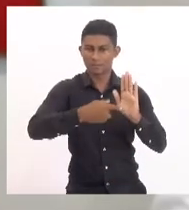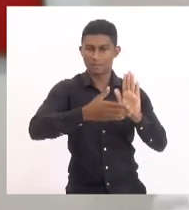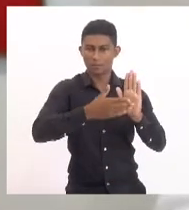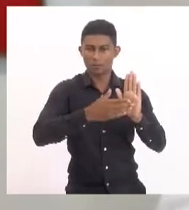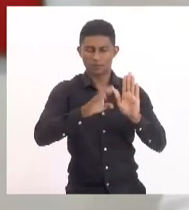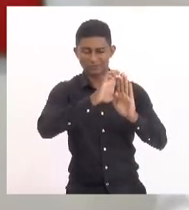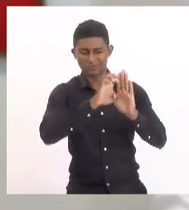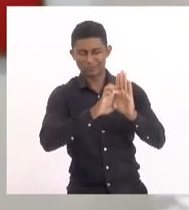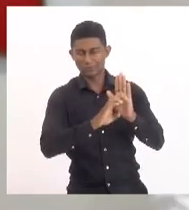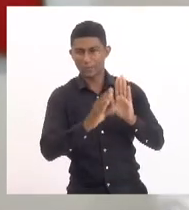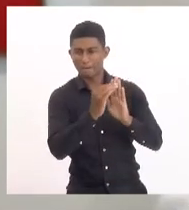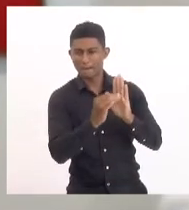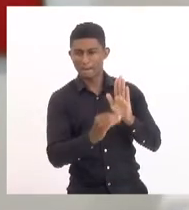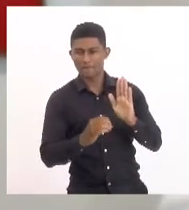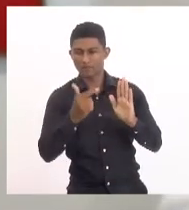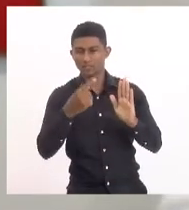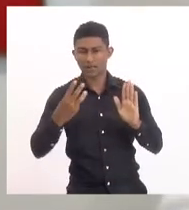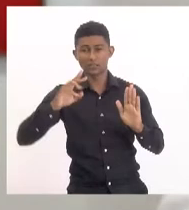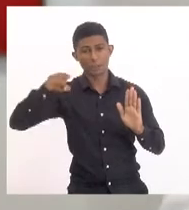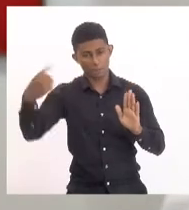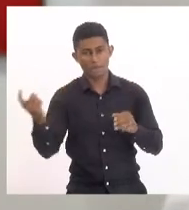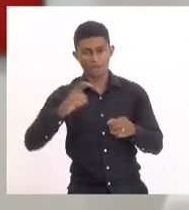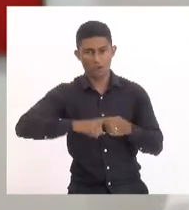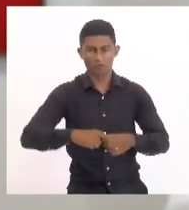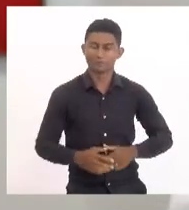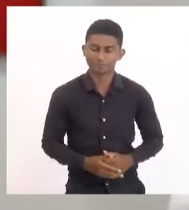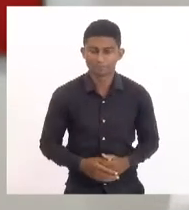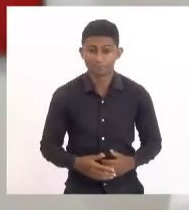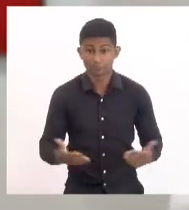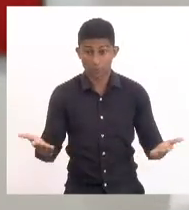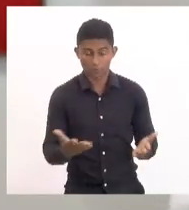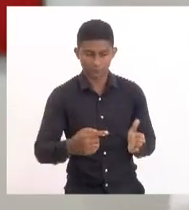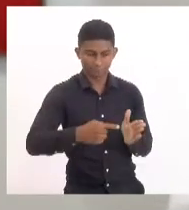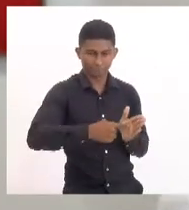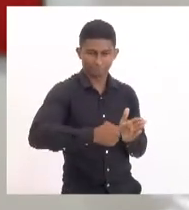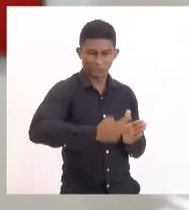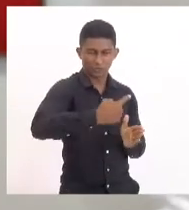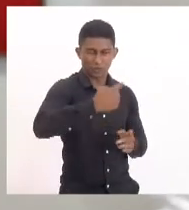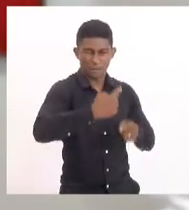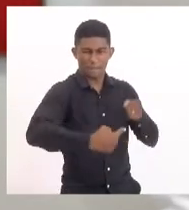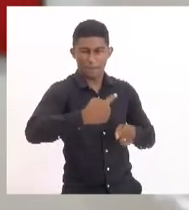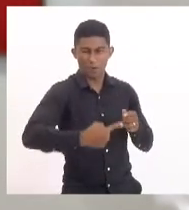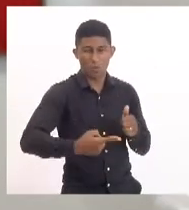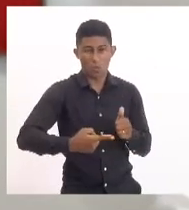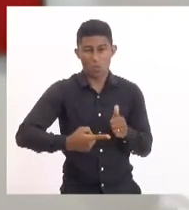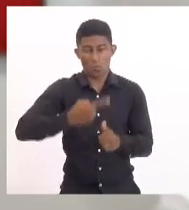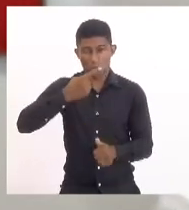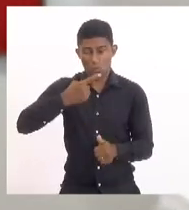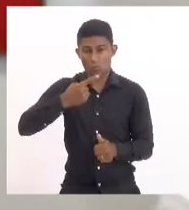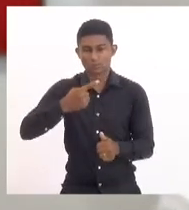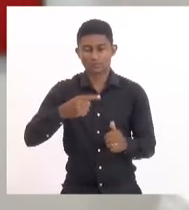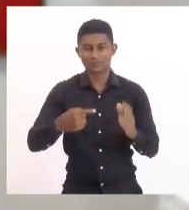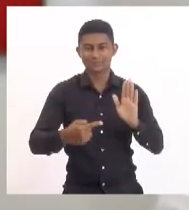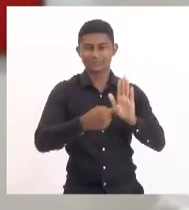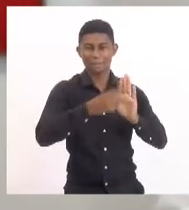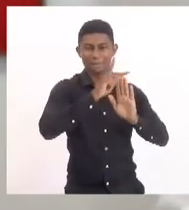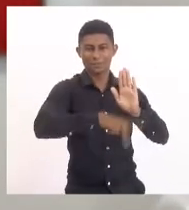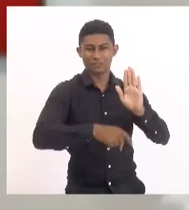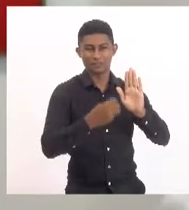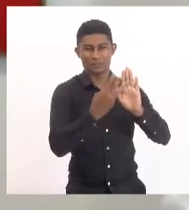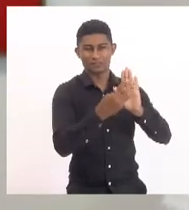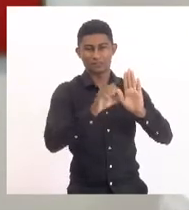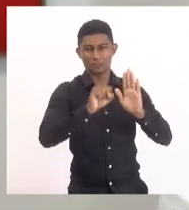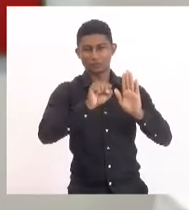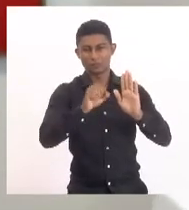comissões. Anuncio, em regime de urgência e discussão única, projeto de lei 3887 de 21,